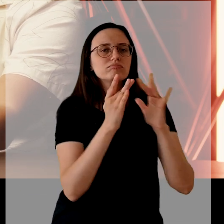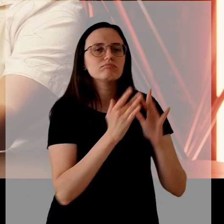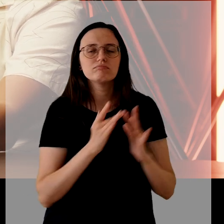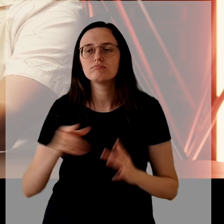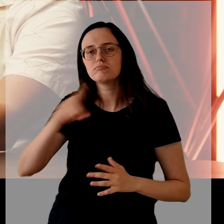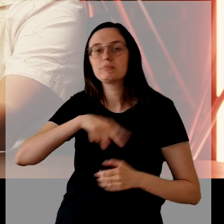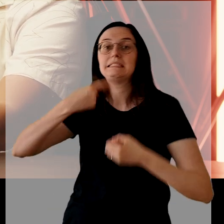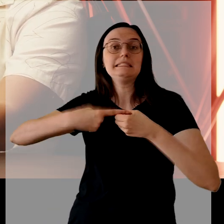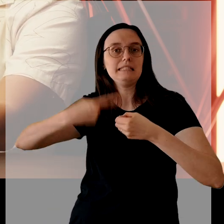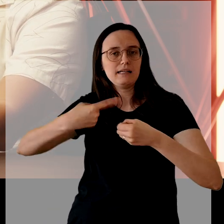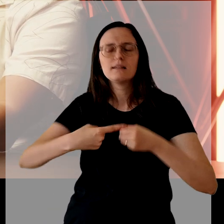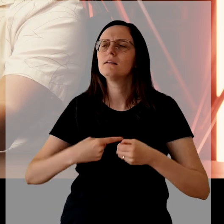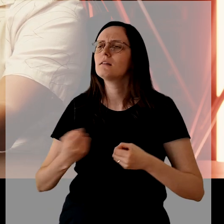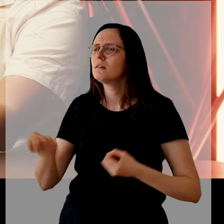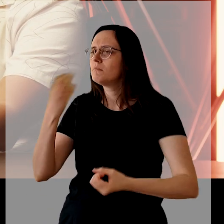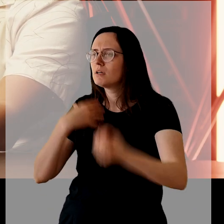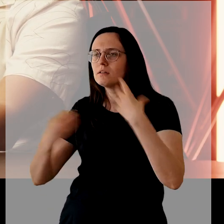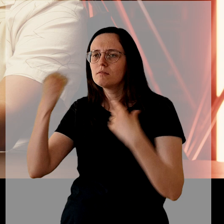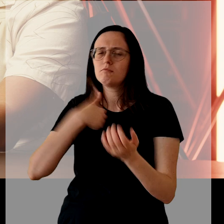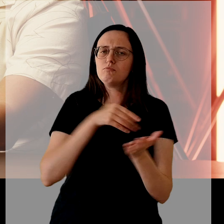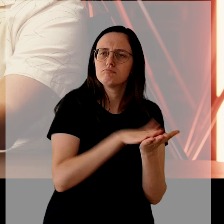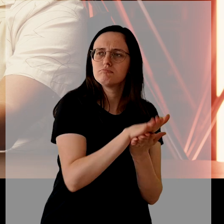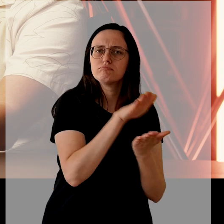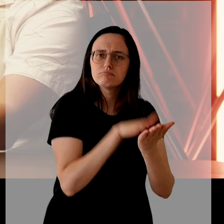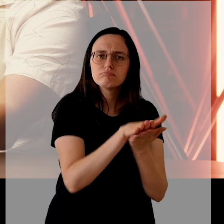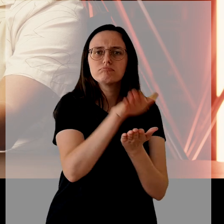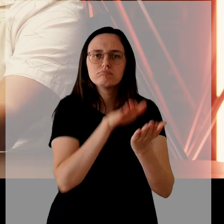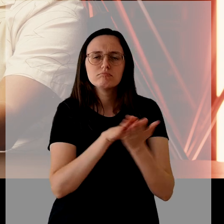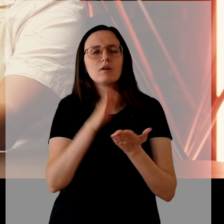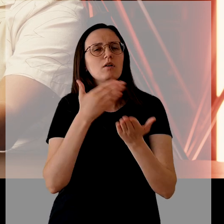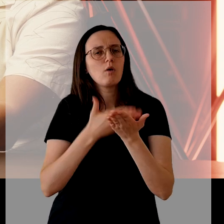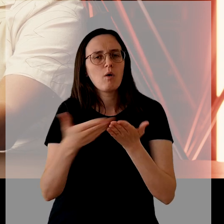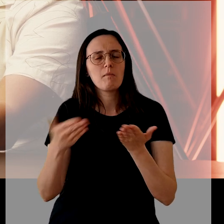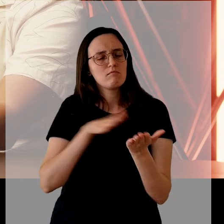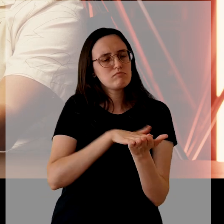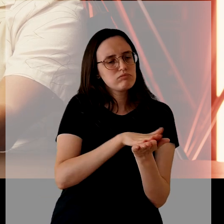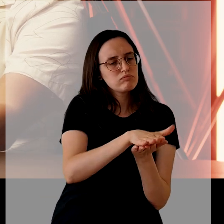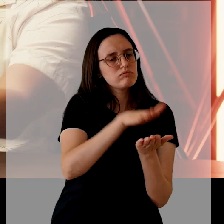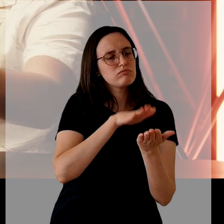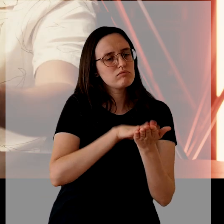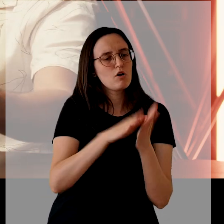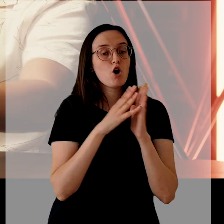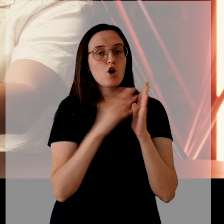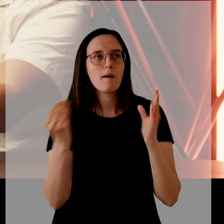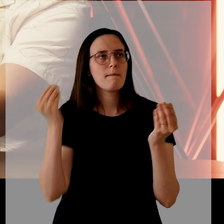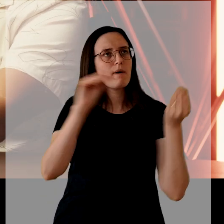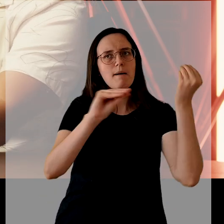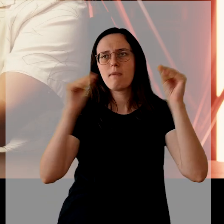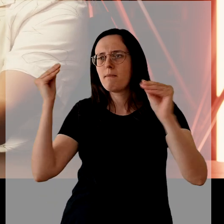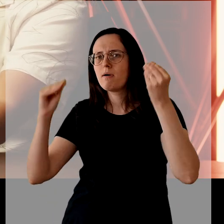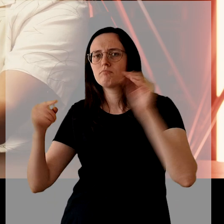colegas fotógrafos da cidade, me mandavam os filmes para revelar e eu comecei a montar, a revelar, fazer cópias de